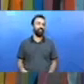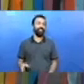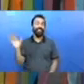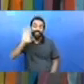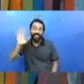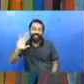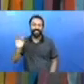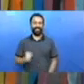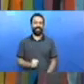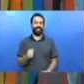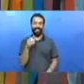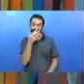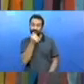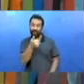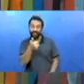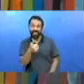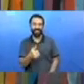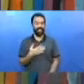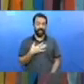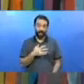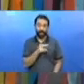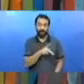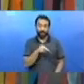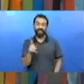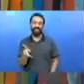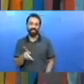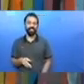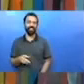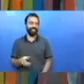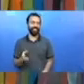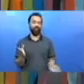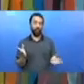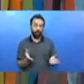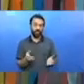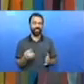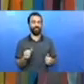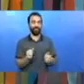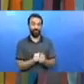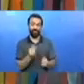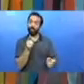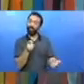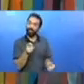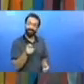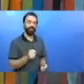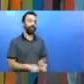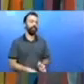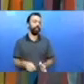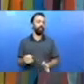Bom dia para a escola, tudo bem? Eu sou a professora Marina e nós estaremos juntos novamente na aula de hoje, na